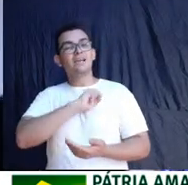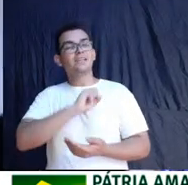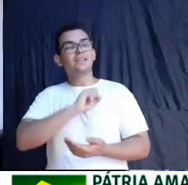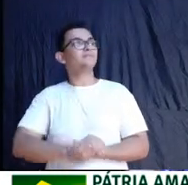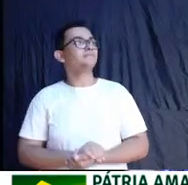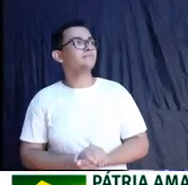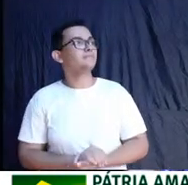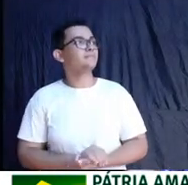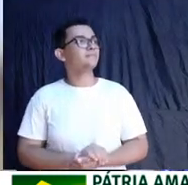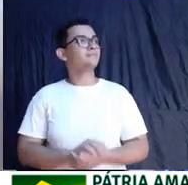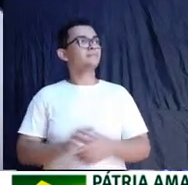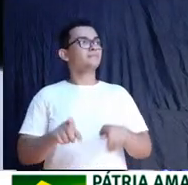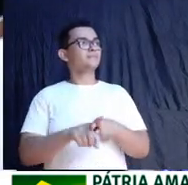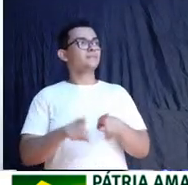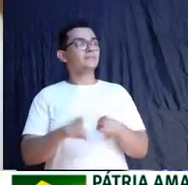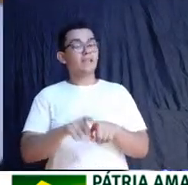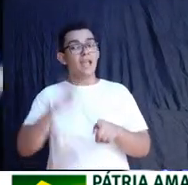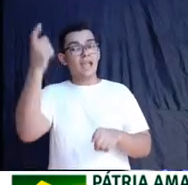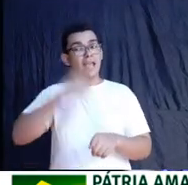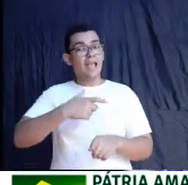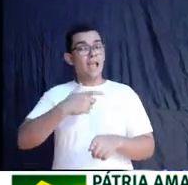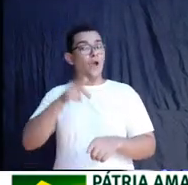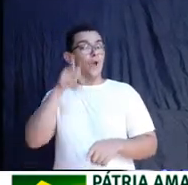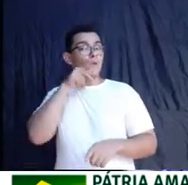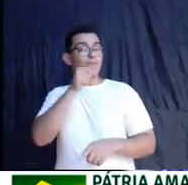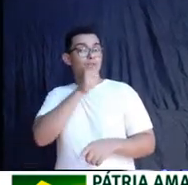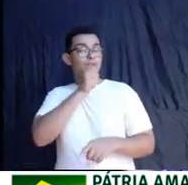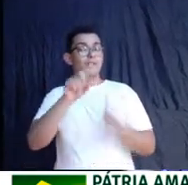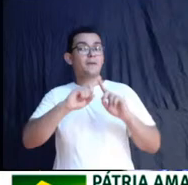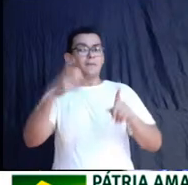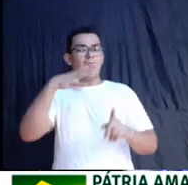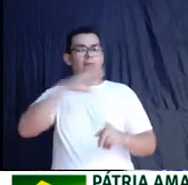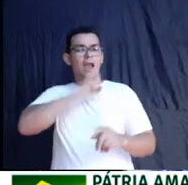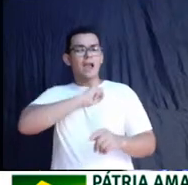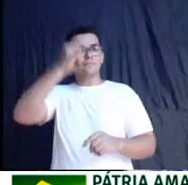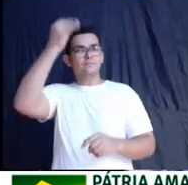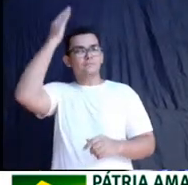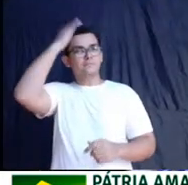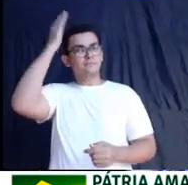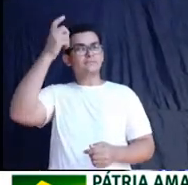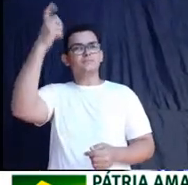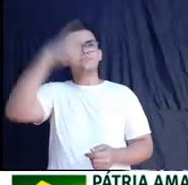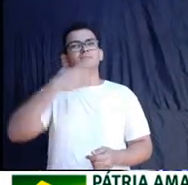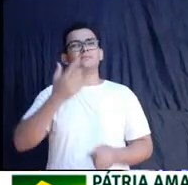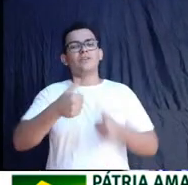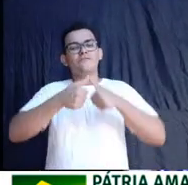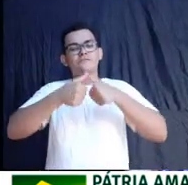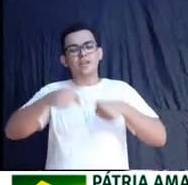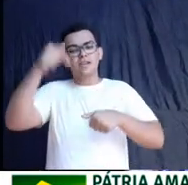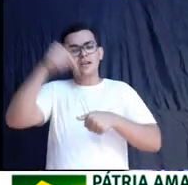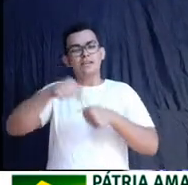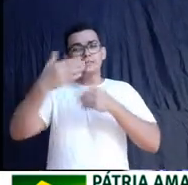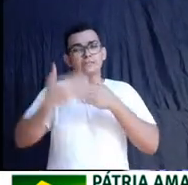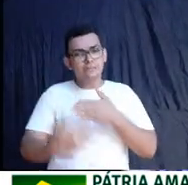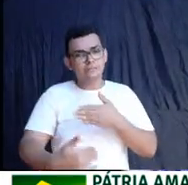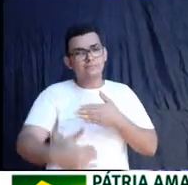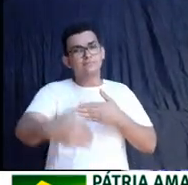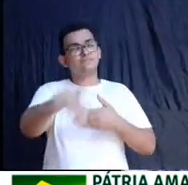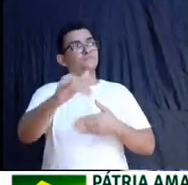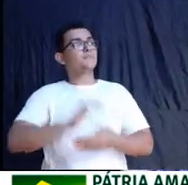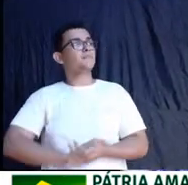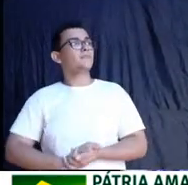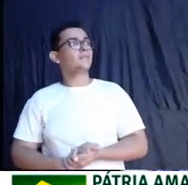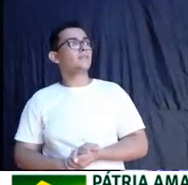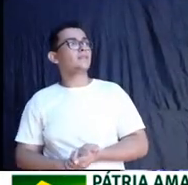Eu amo esse lugar e eu sou porto-velhense, mas eu amo esse lugar. Amo demais. E eu quero ficar aqui. E se eu, daqui 120